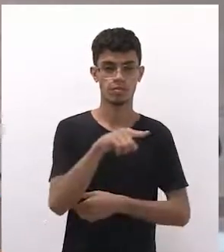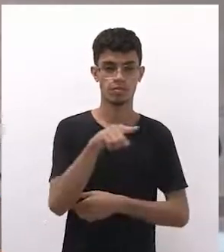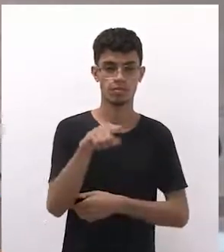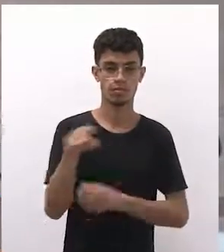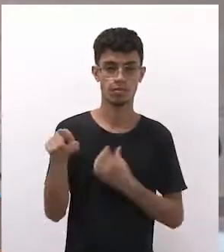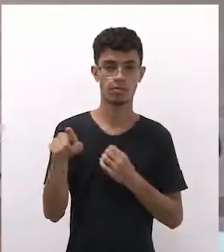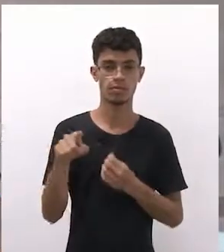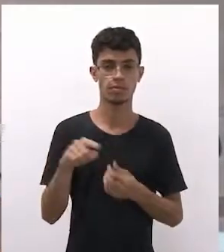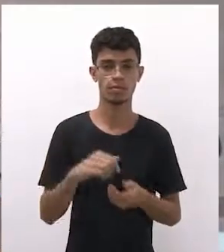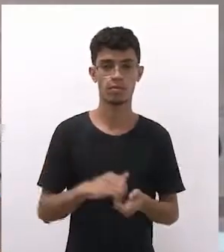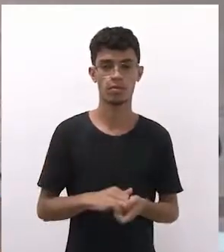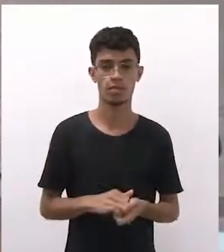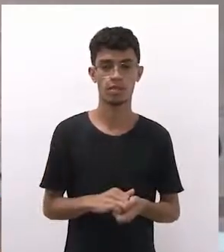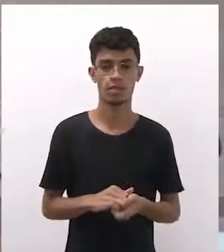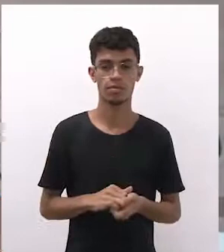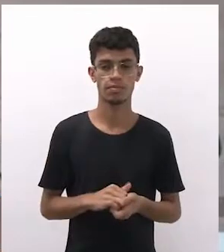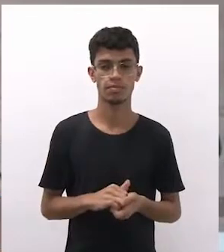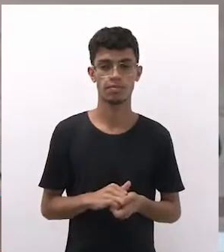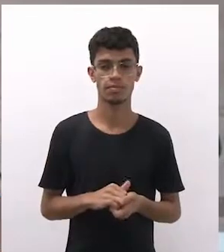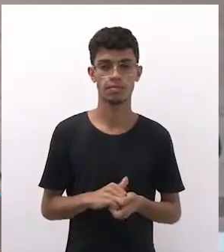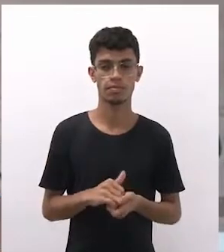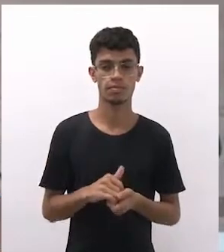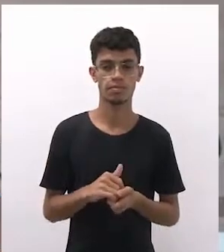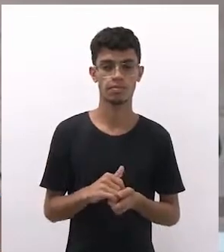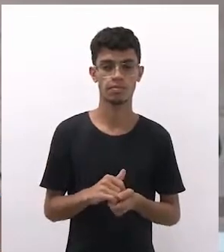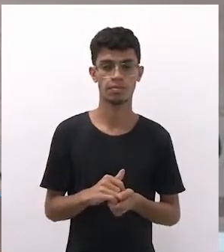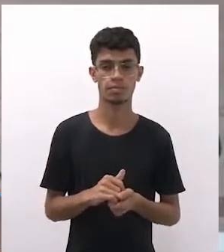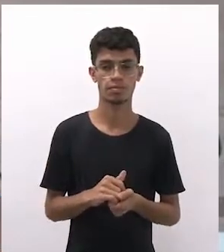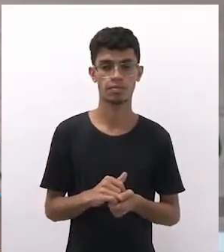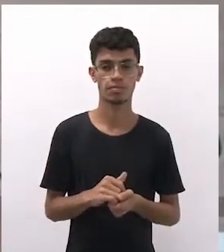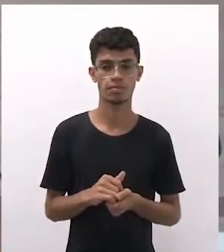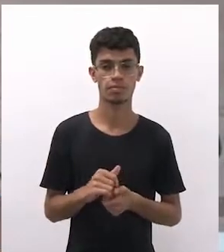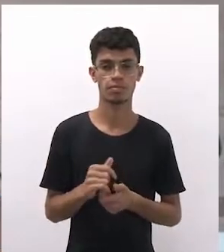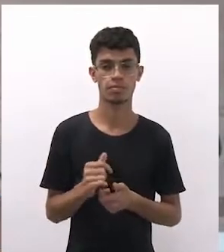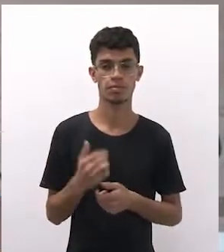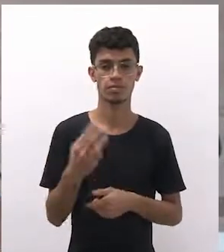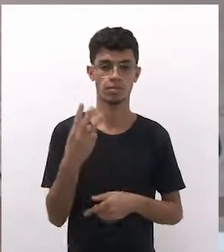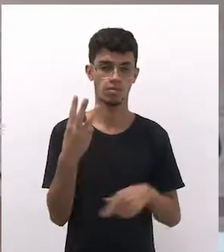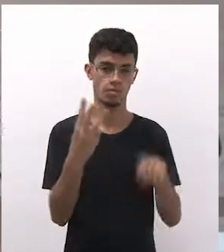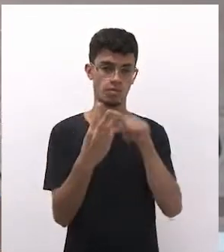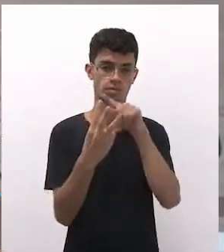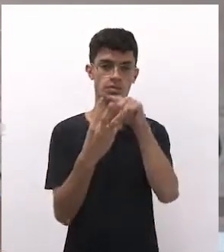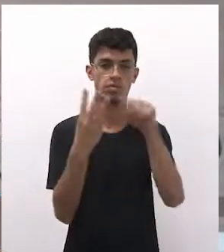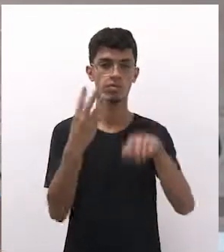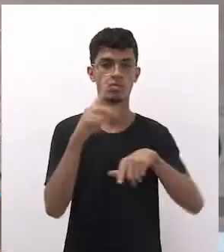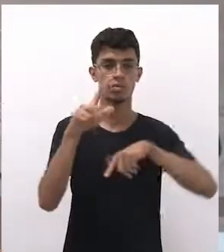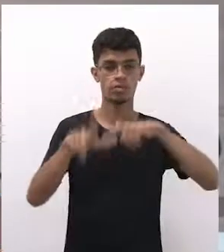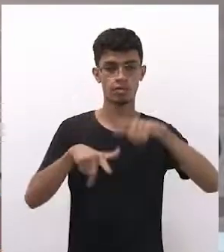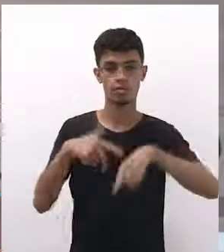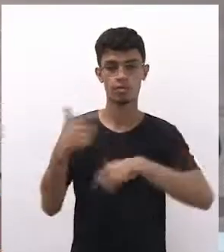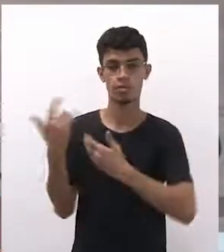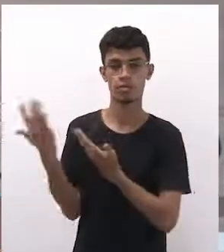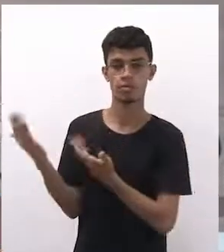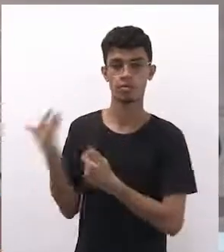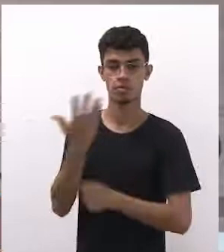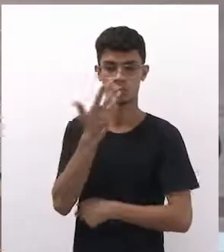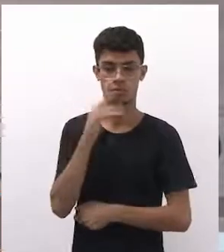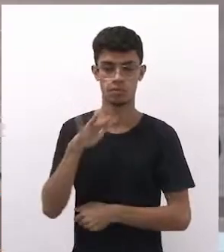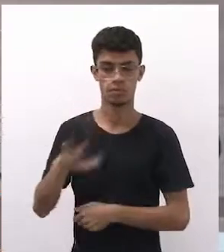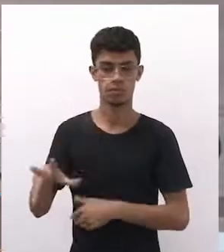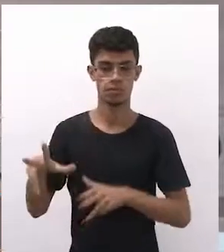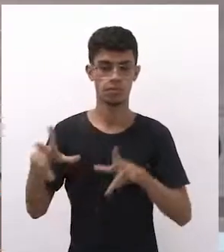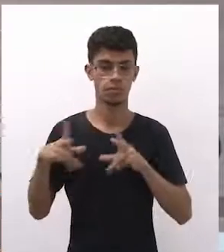colocar uma lente em três formas de trabalho infantil que eu acho que merecem